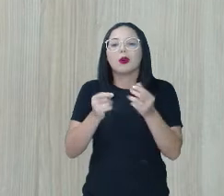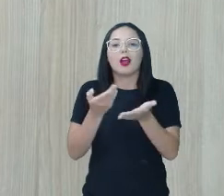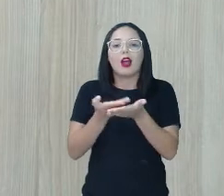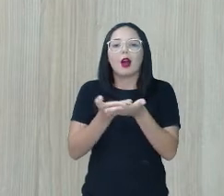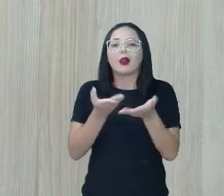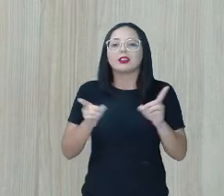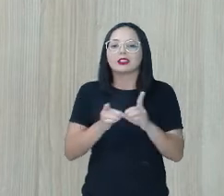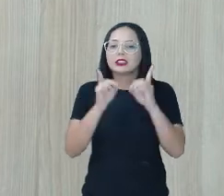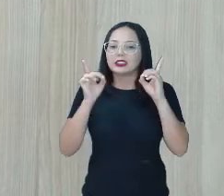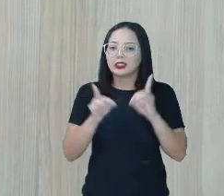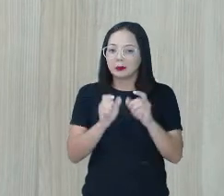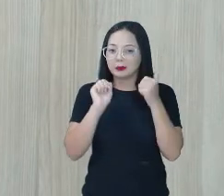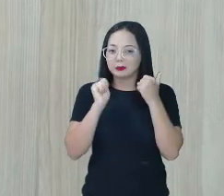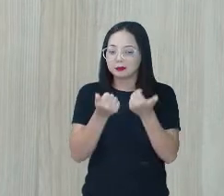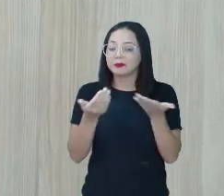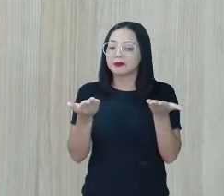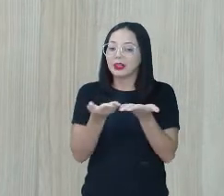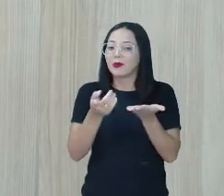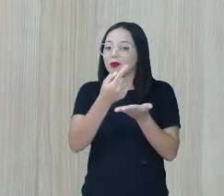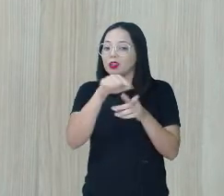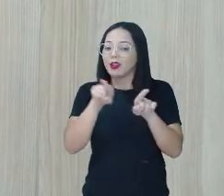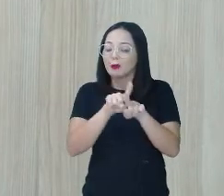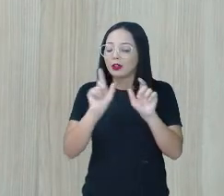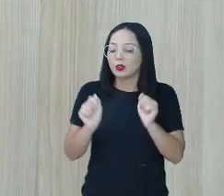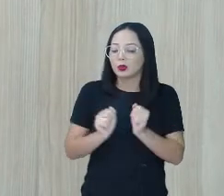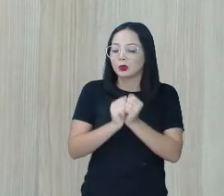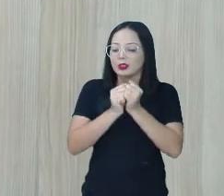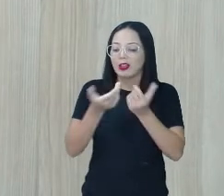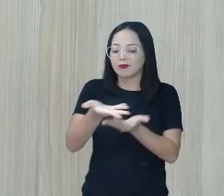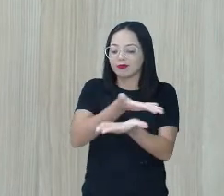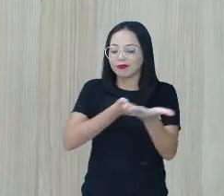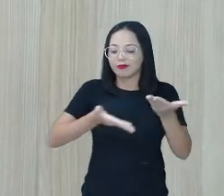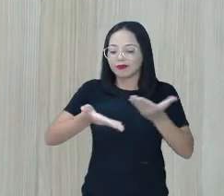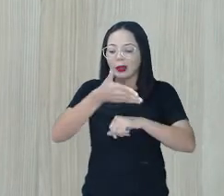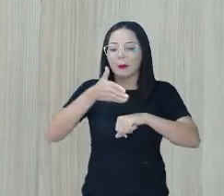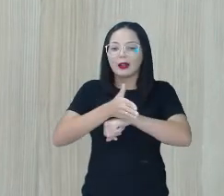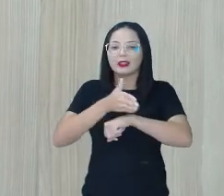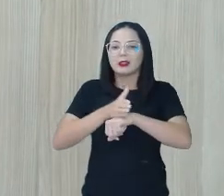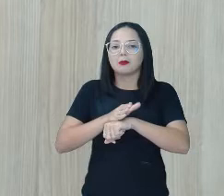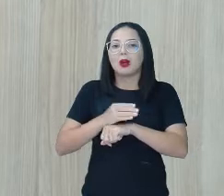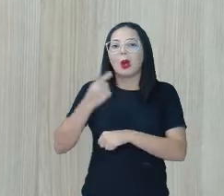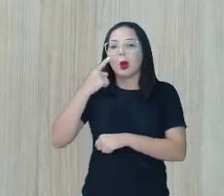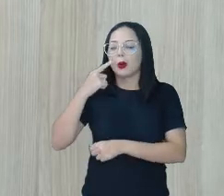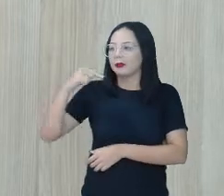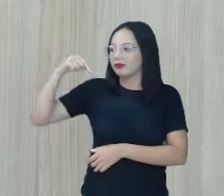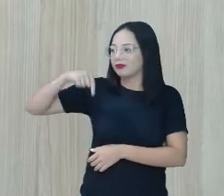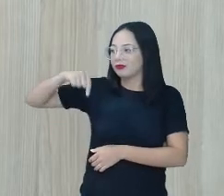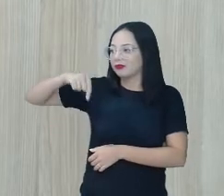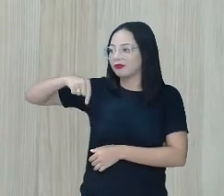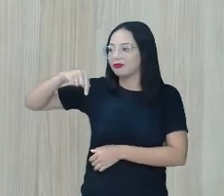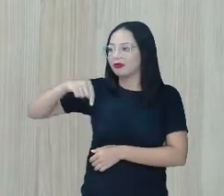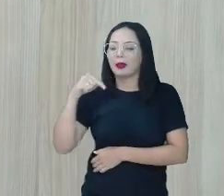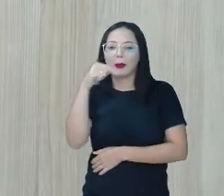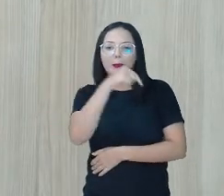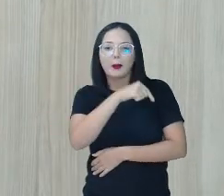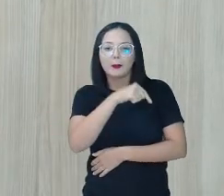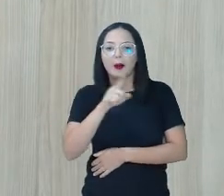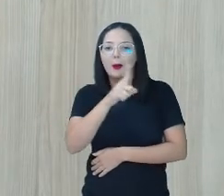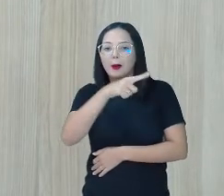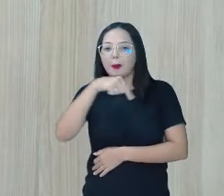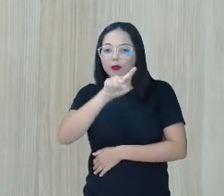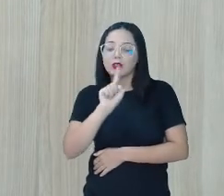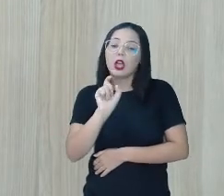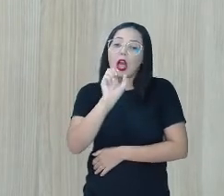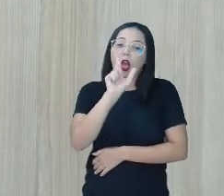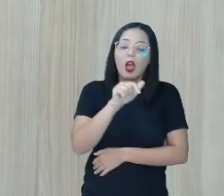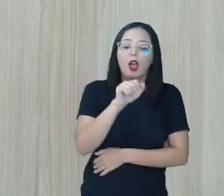mais dinâmica, tá certo? Para você se juntar aqui com a gente, participar também, Billy vai me ajudar colocando o QR Code aí na tela para você. Seu sistema